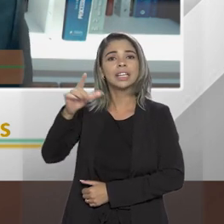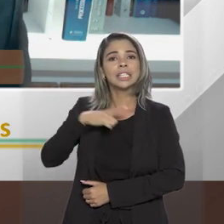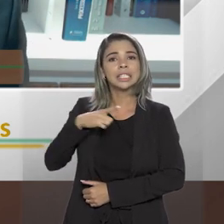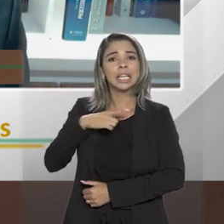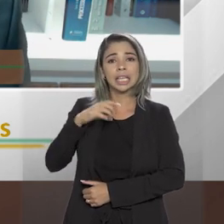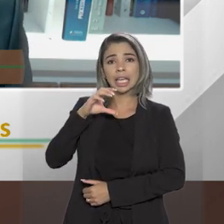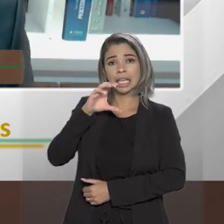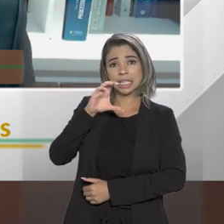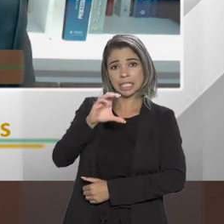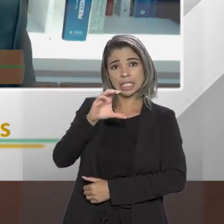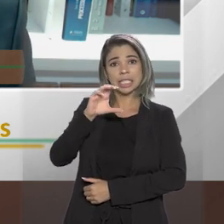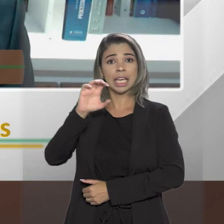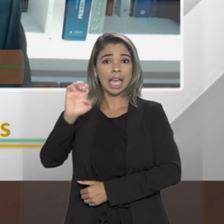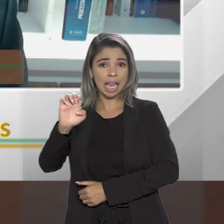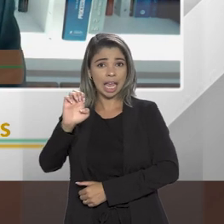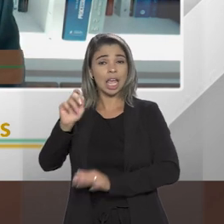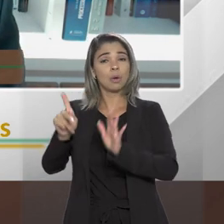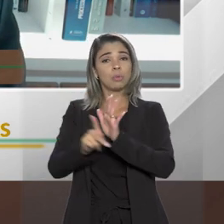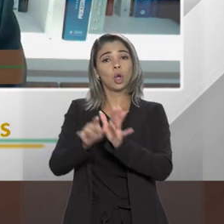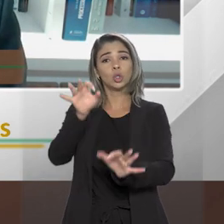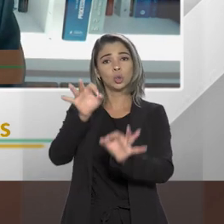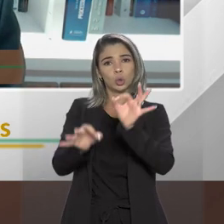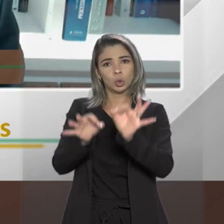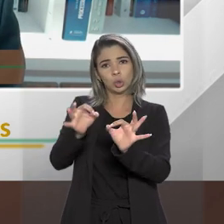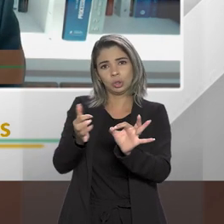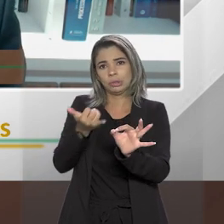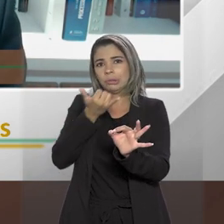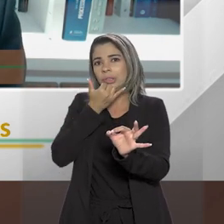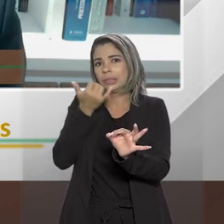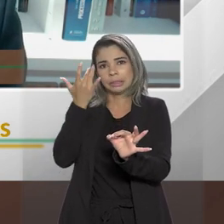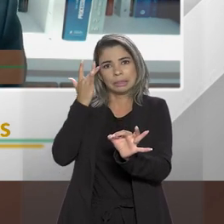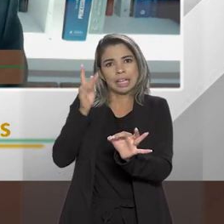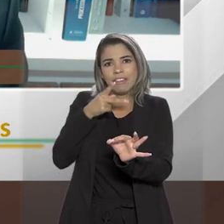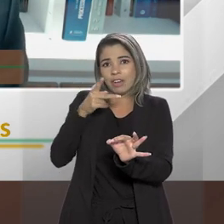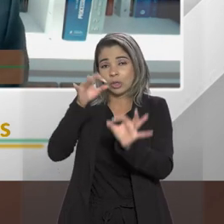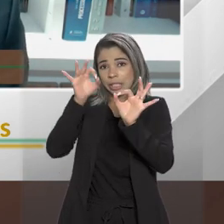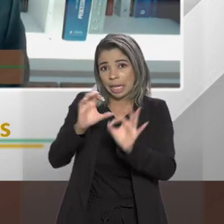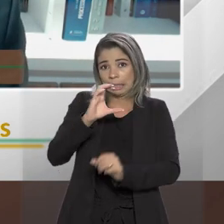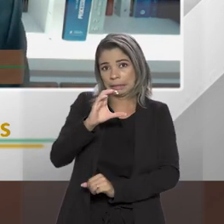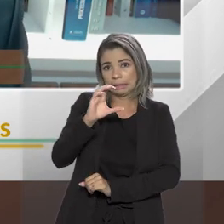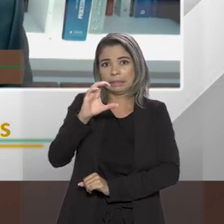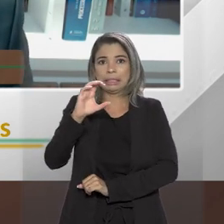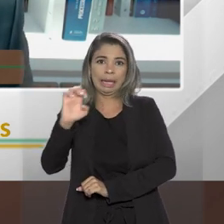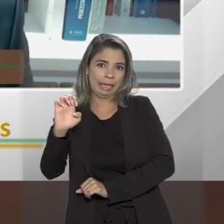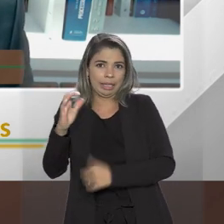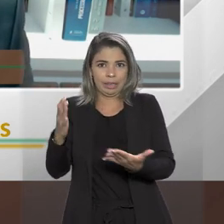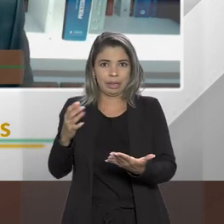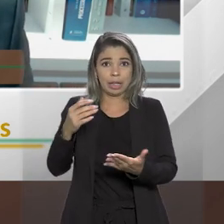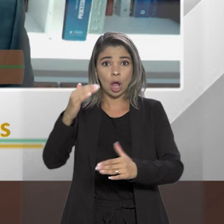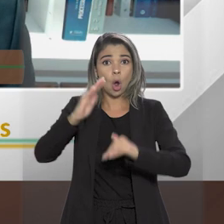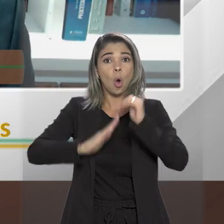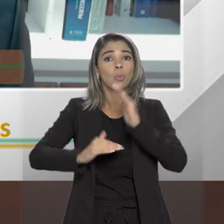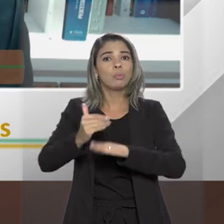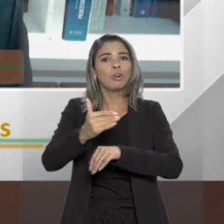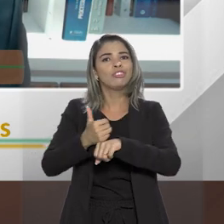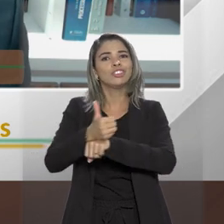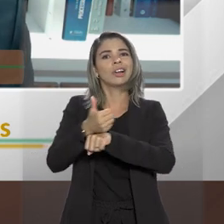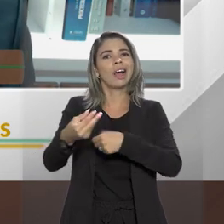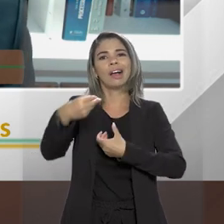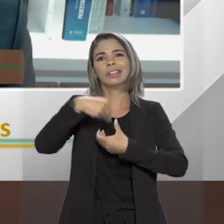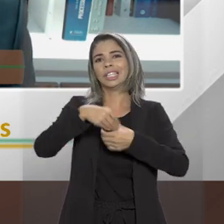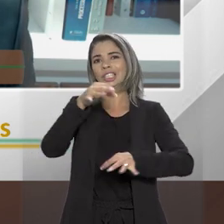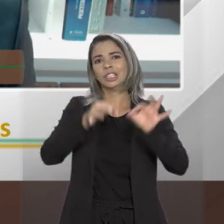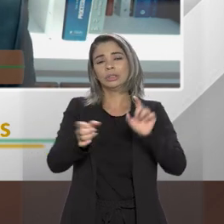justiça. E aí me perdoem a pronúncia, que é um profissional que, como eu mencionei, não faz parte do Poder Judiciário, mas